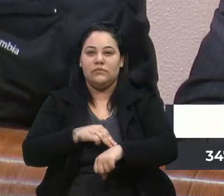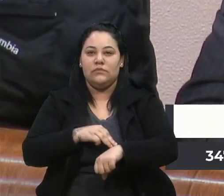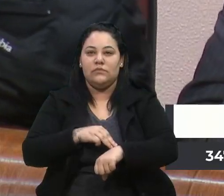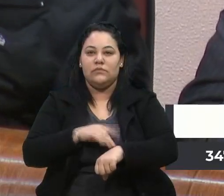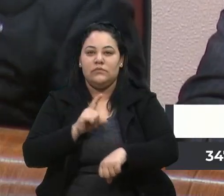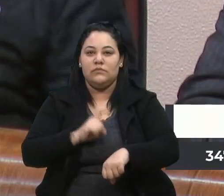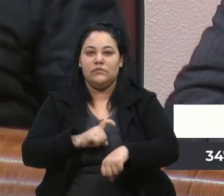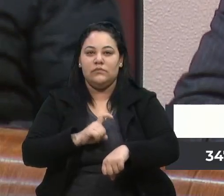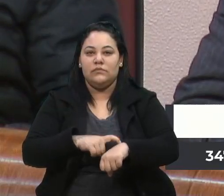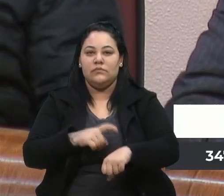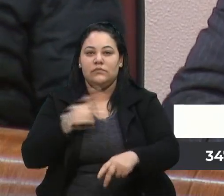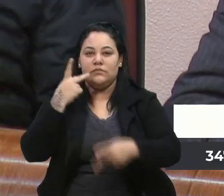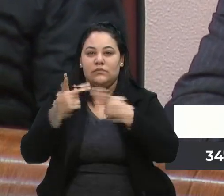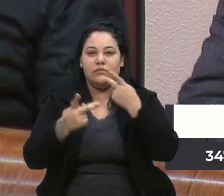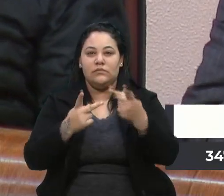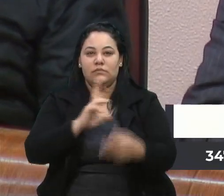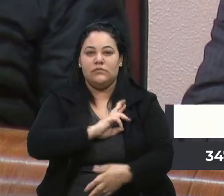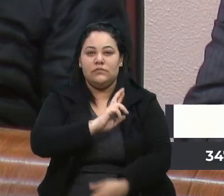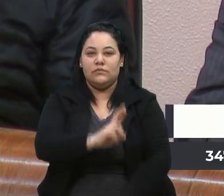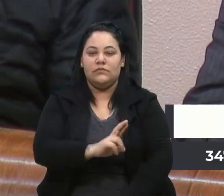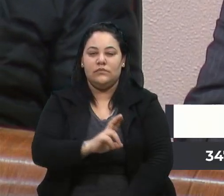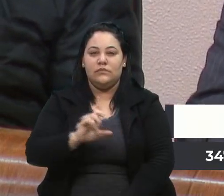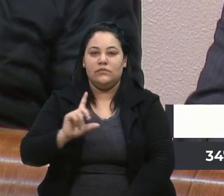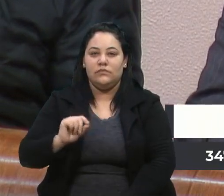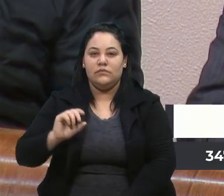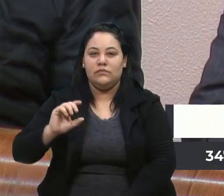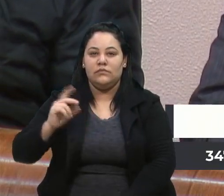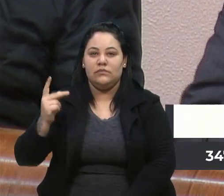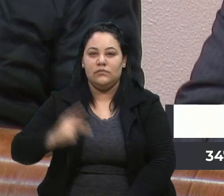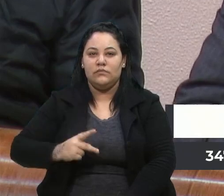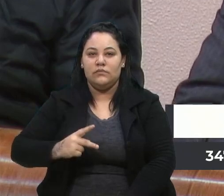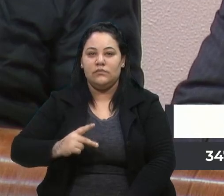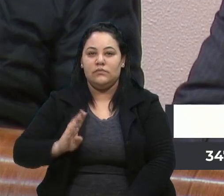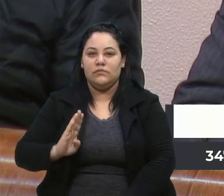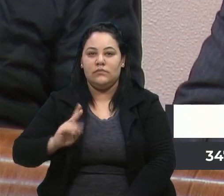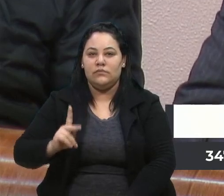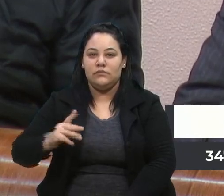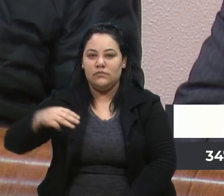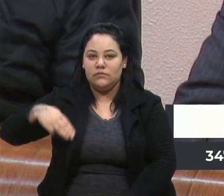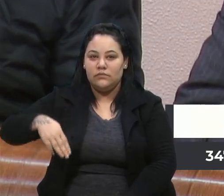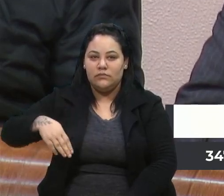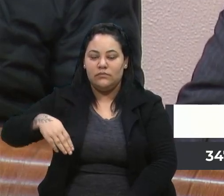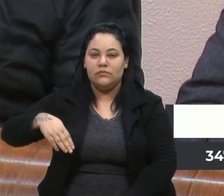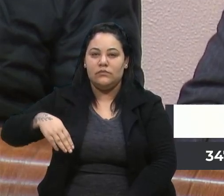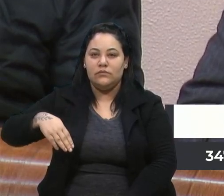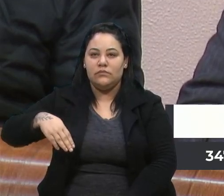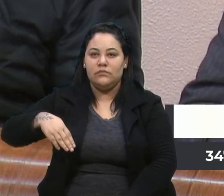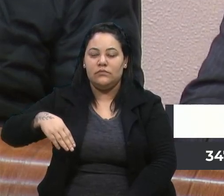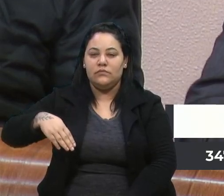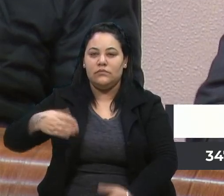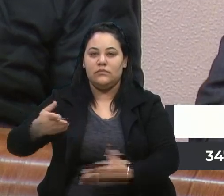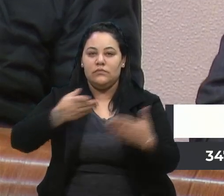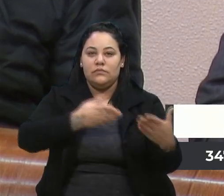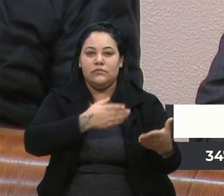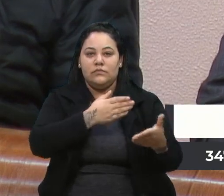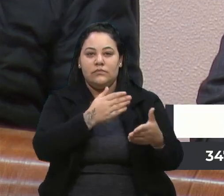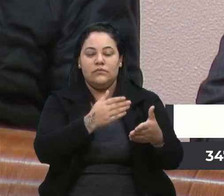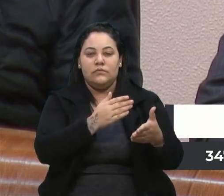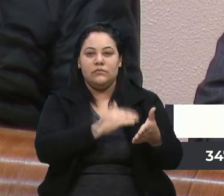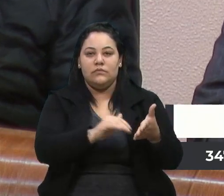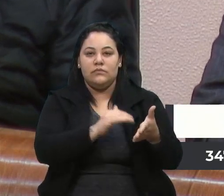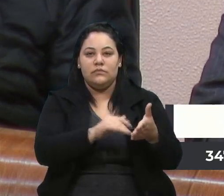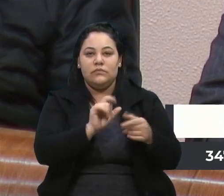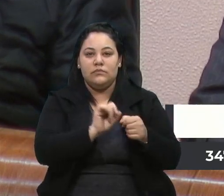Para a manifestação do representante do 12º BPM, passa a palavra ao primeiro secretário, que faça a leitura do ofício